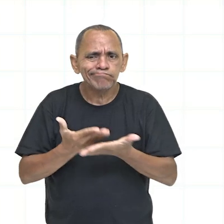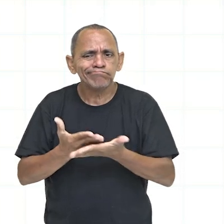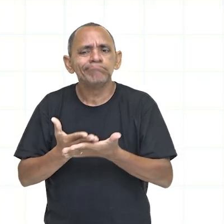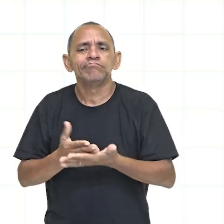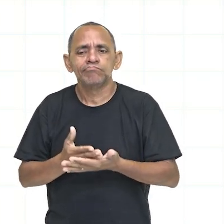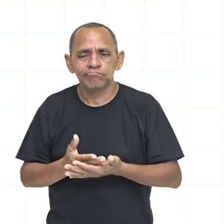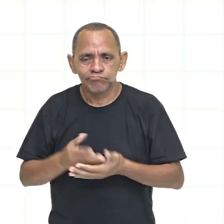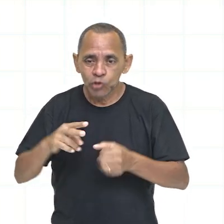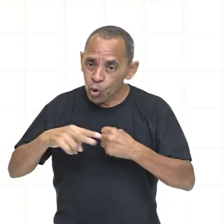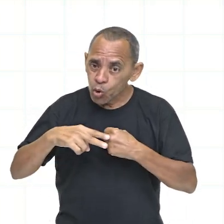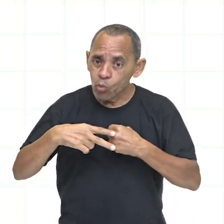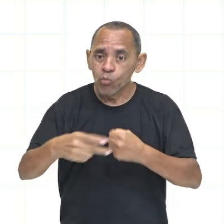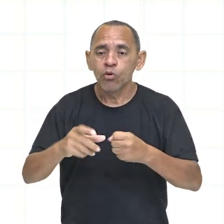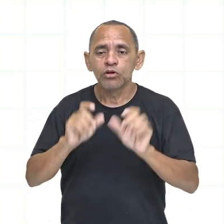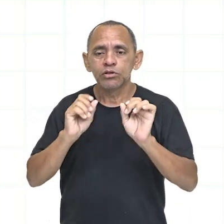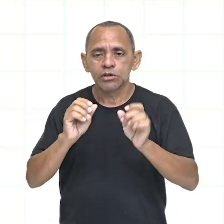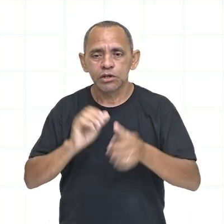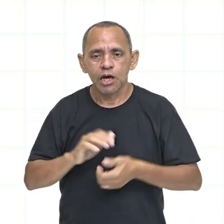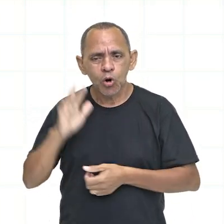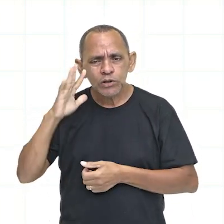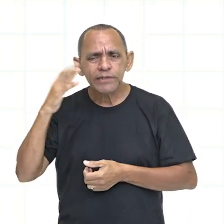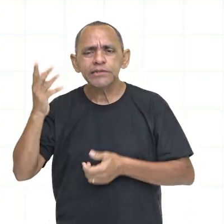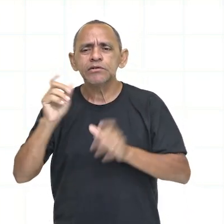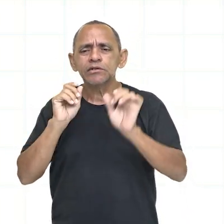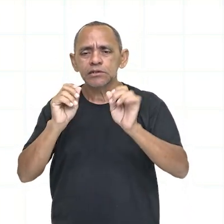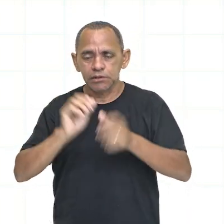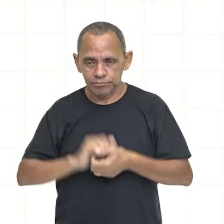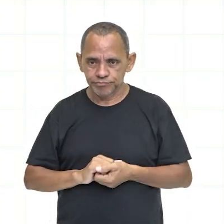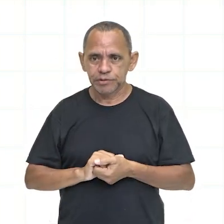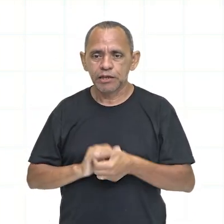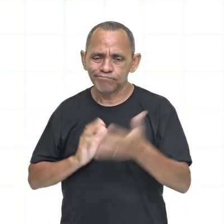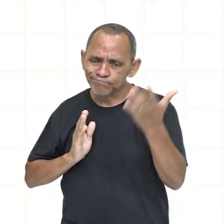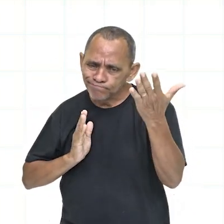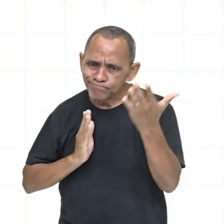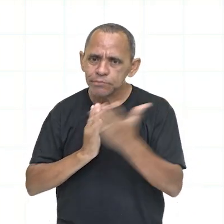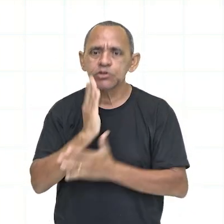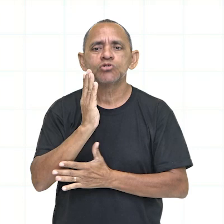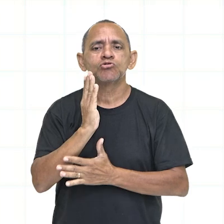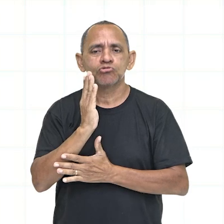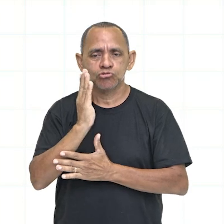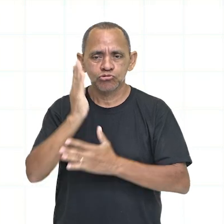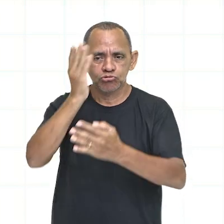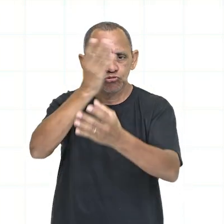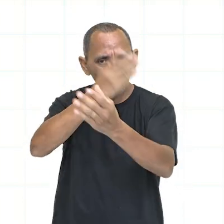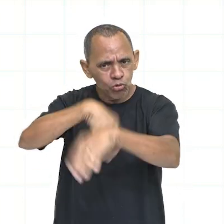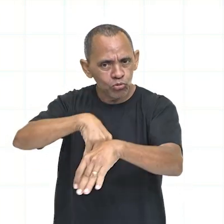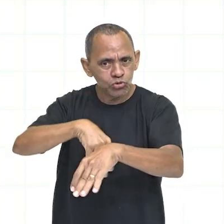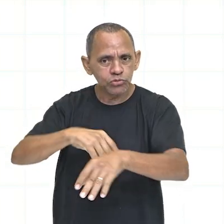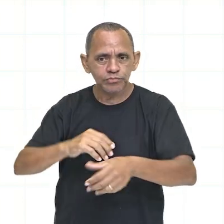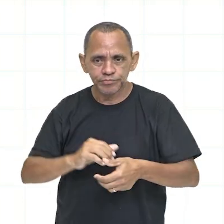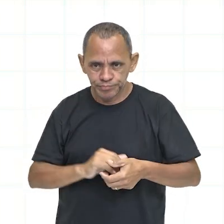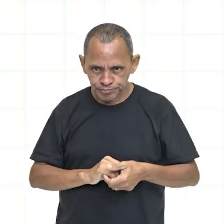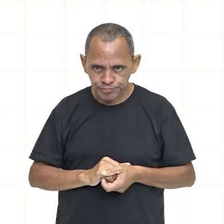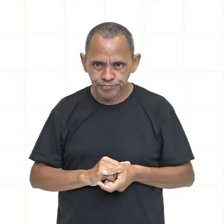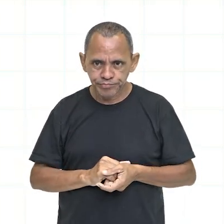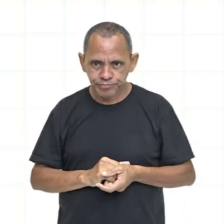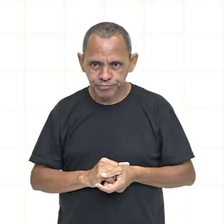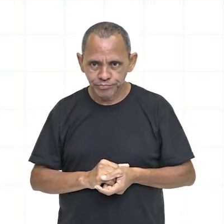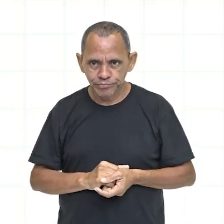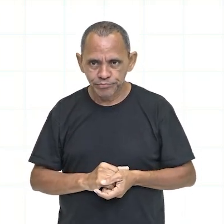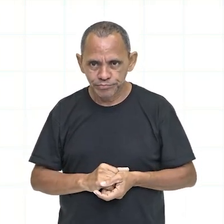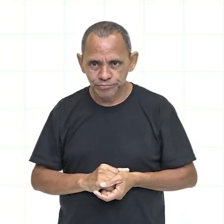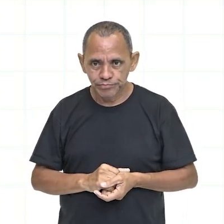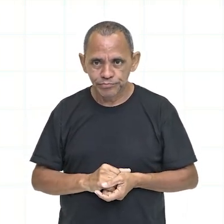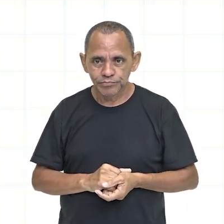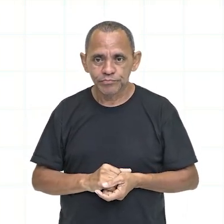E, consequentemente, ele passou no exame, quer dizer, ele acertou, ele foi muito bem no exame, tá certo? Então, aqui,